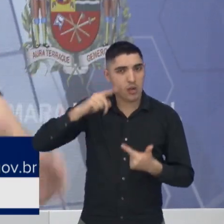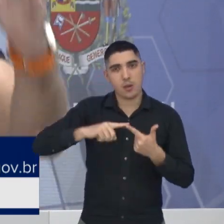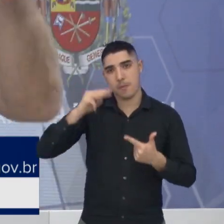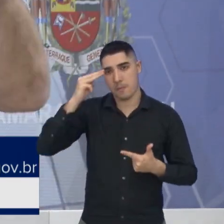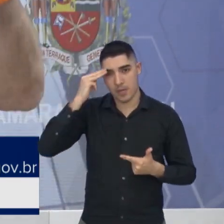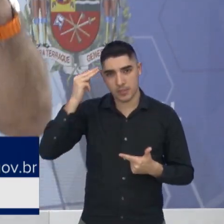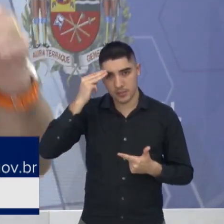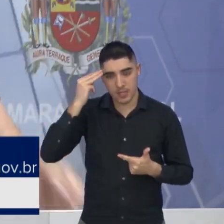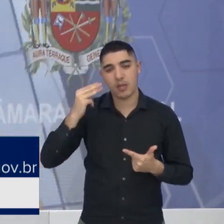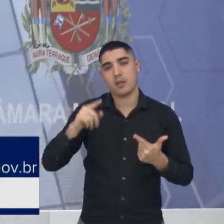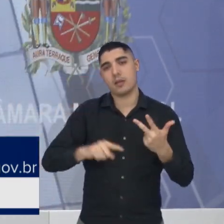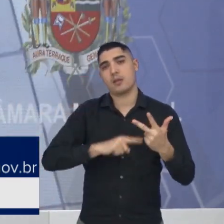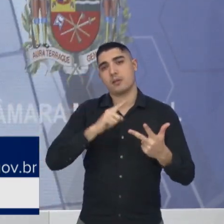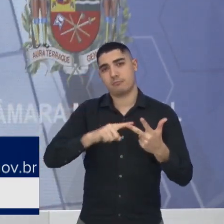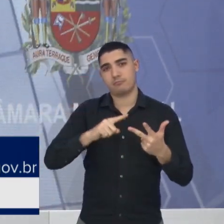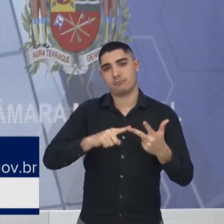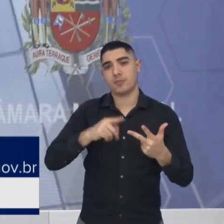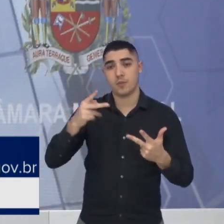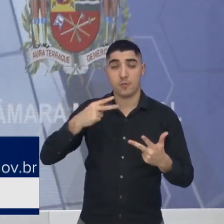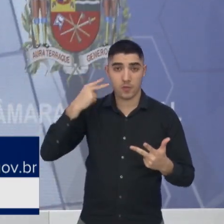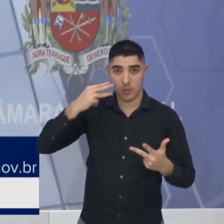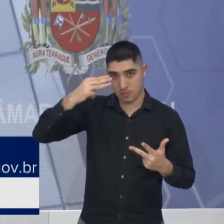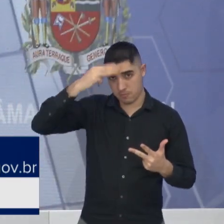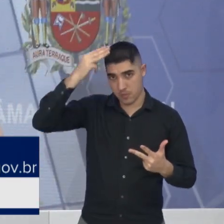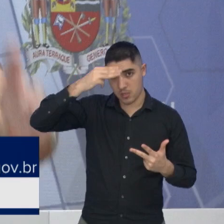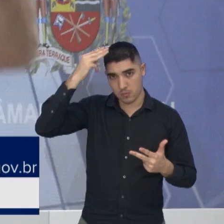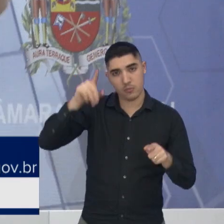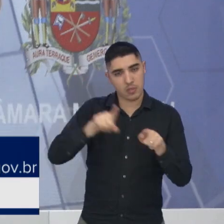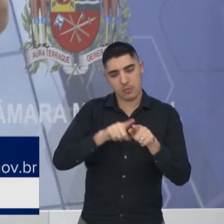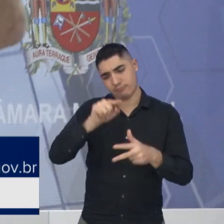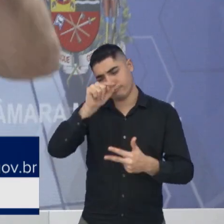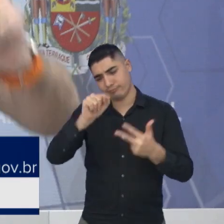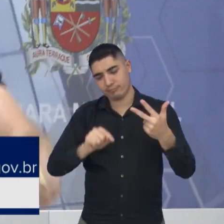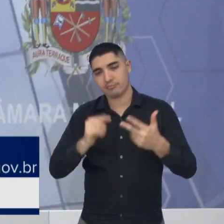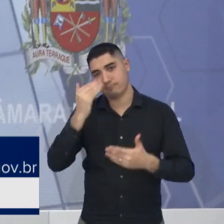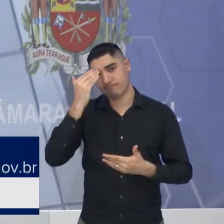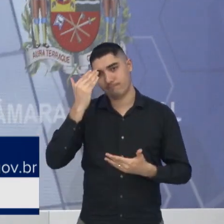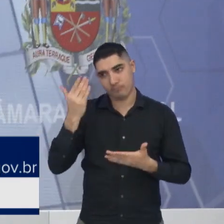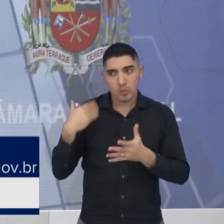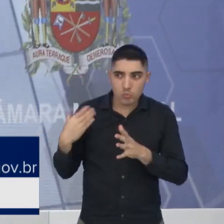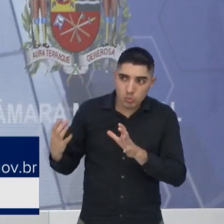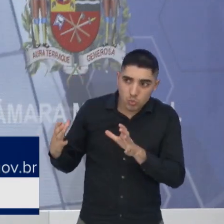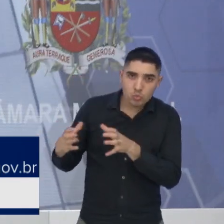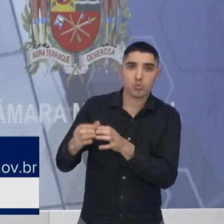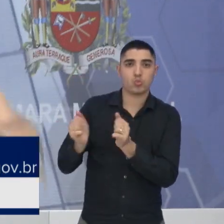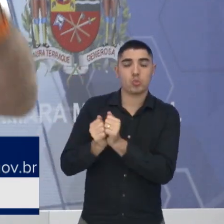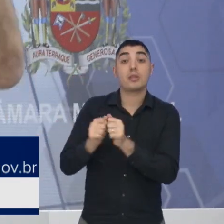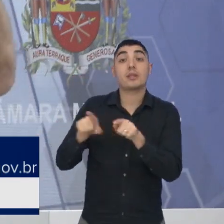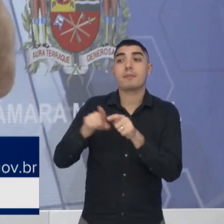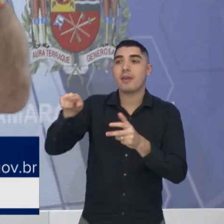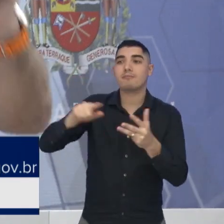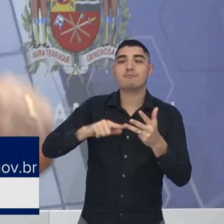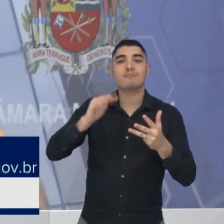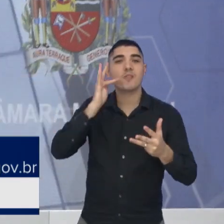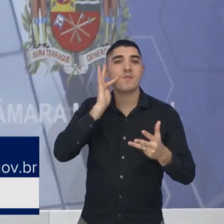Garcia, vereador Milton Vieira, poderia ter, me perdoa, Fabião Zagueiro,